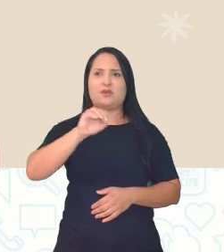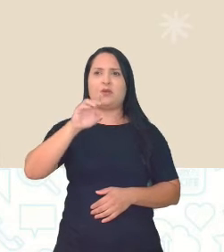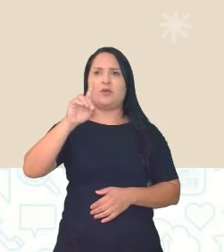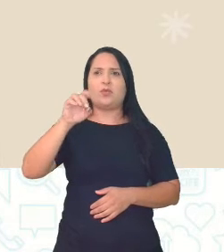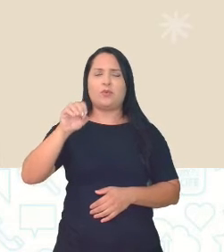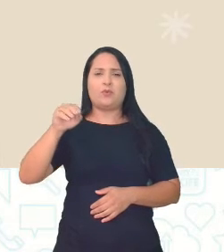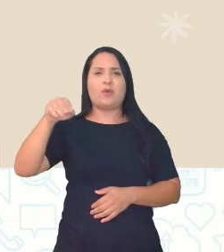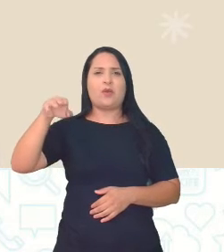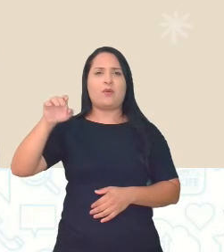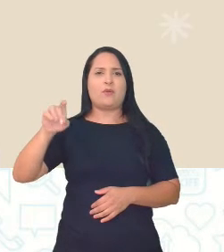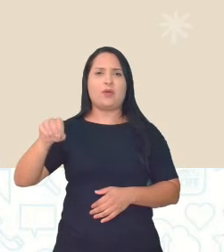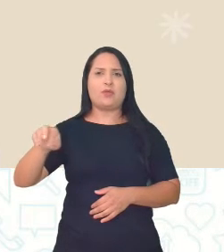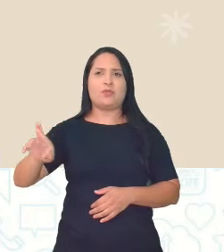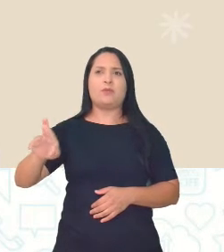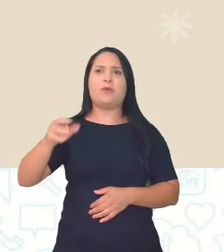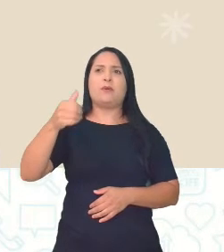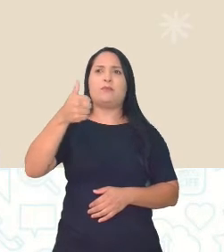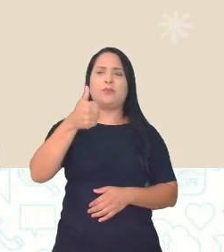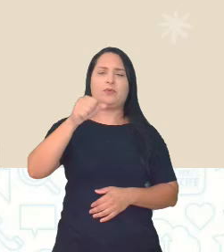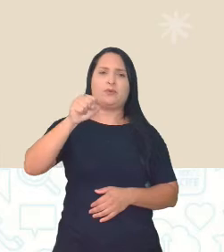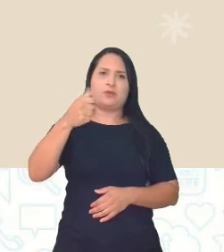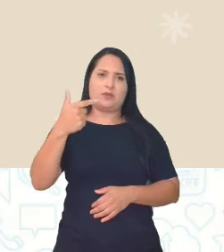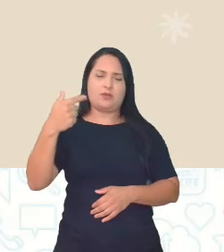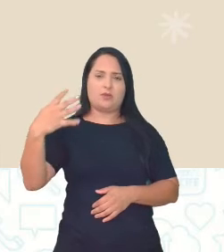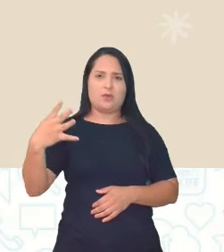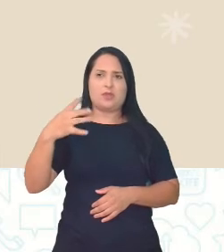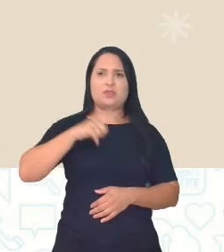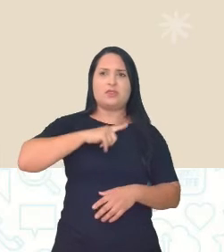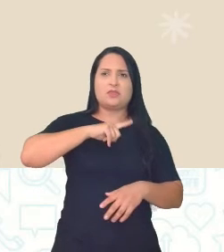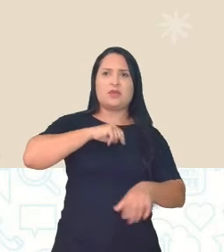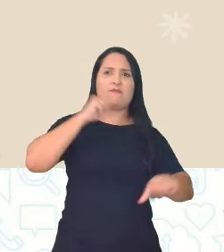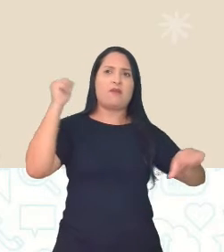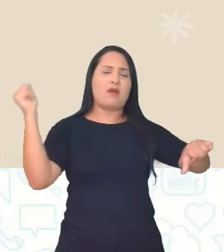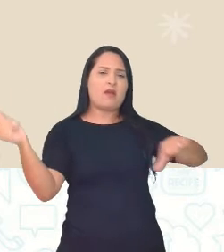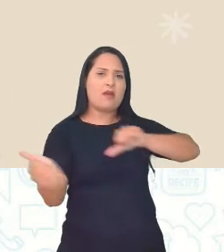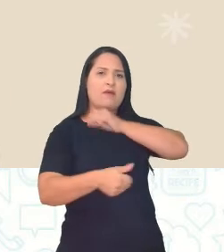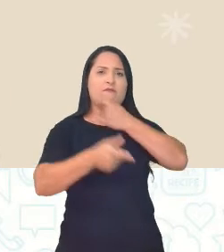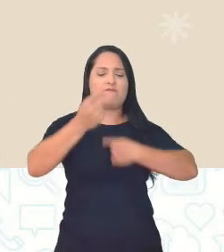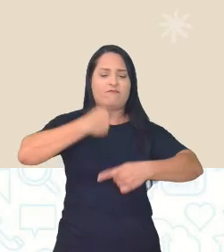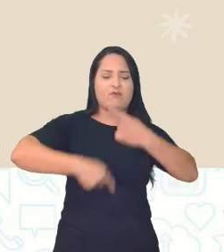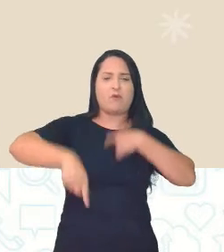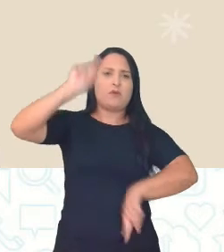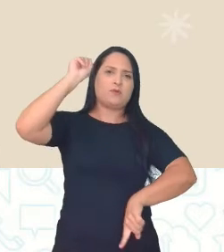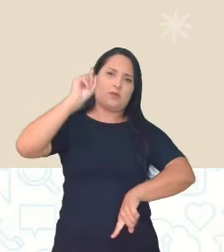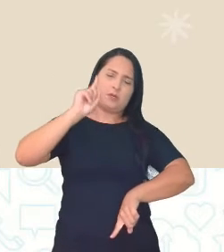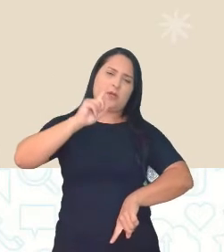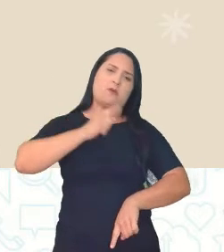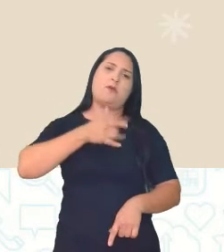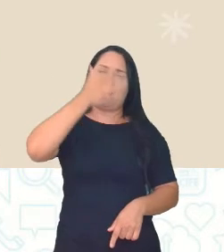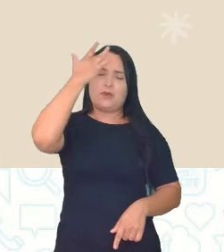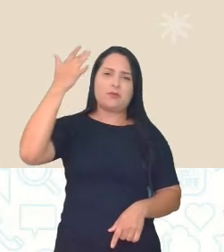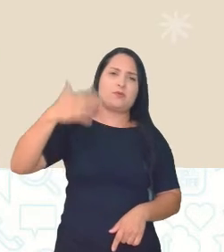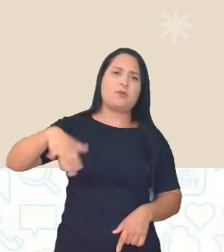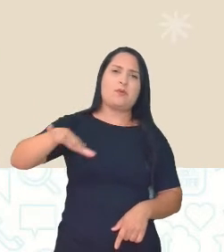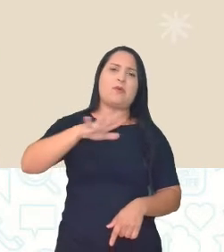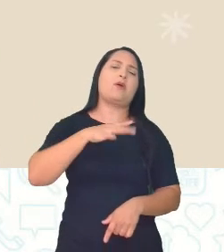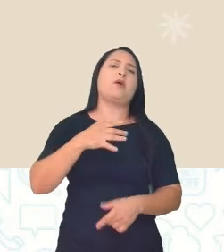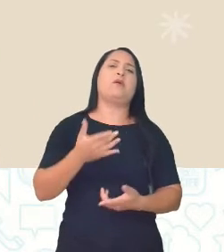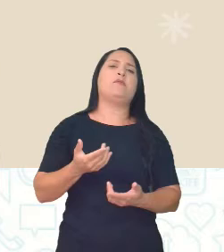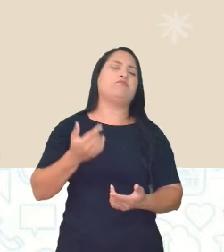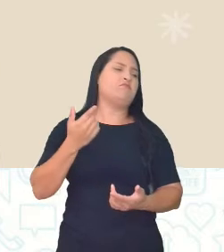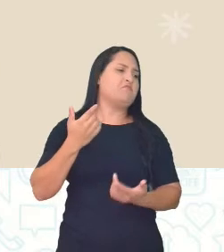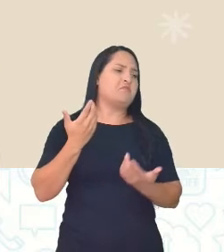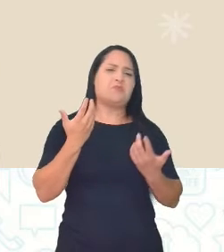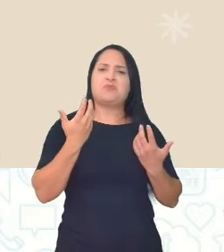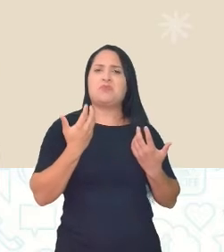que tinha caráter revolucionário, né? Esse caráter aí dos revoltosos, né? De se rebelaram